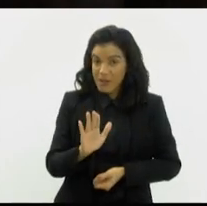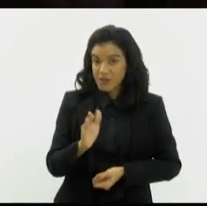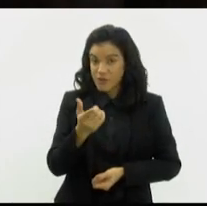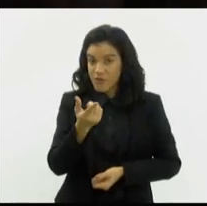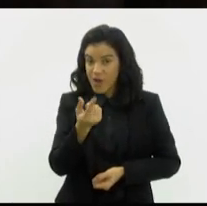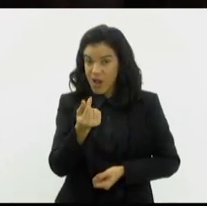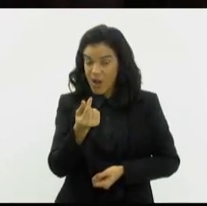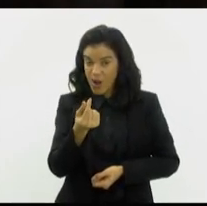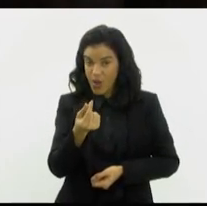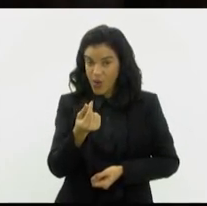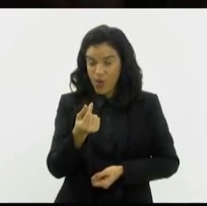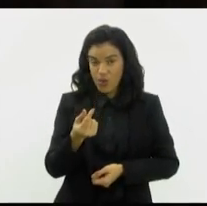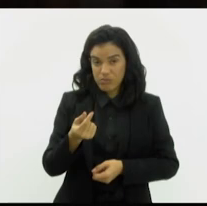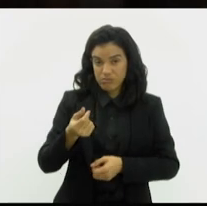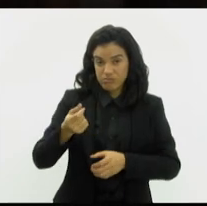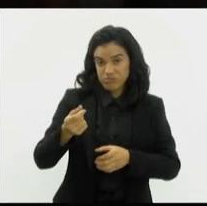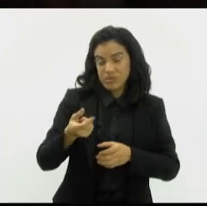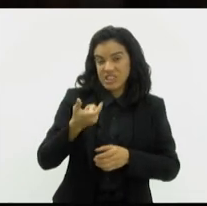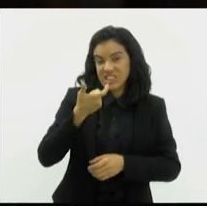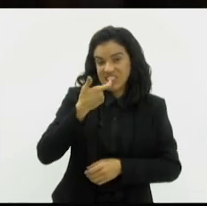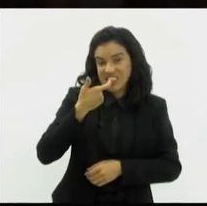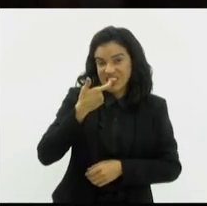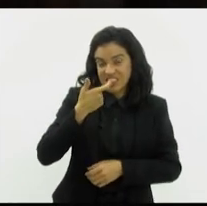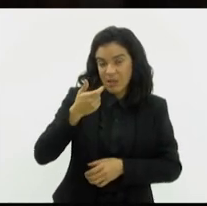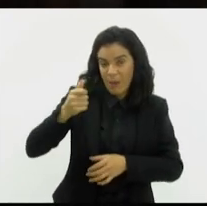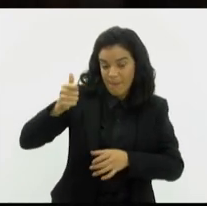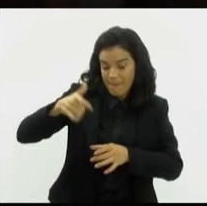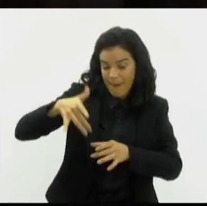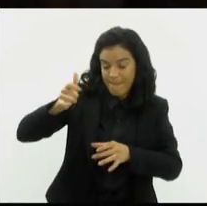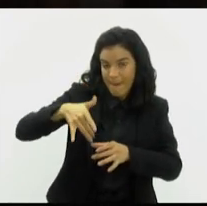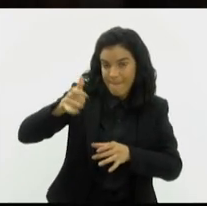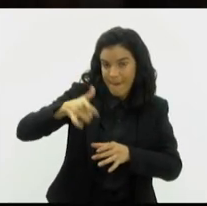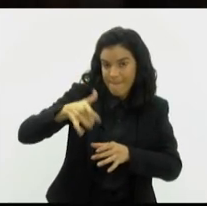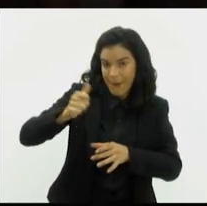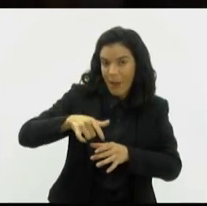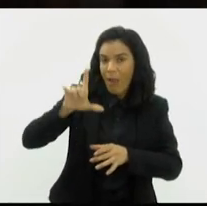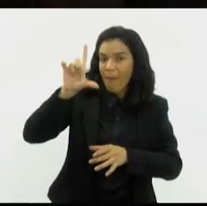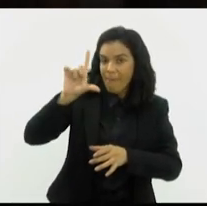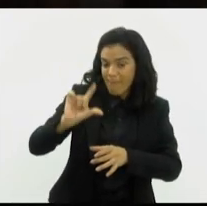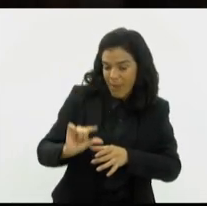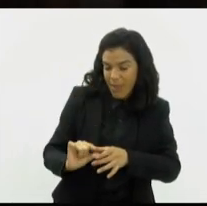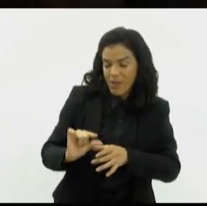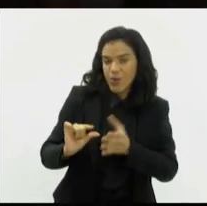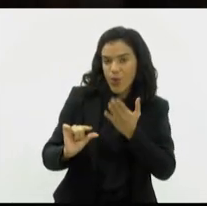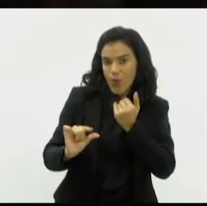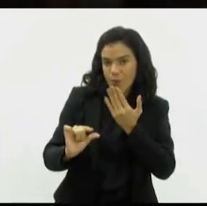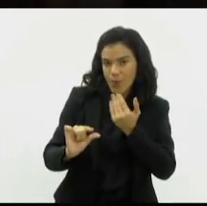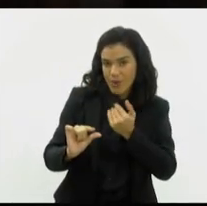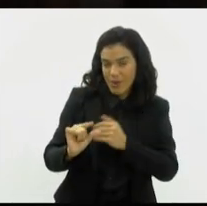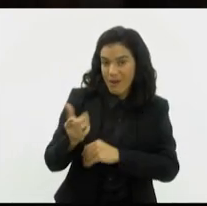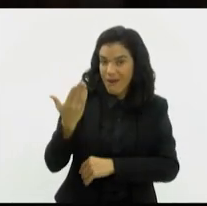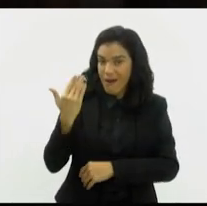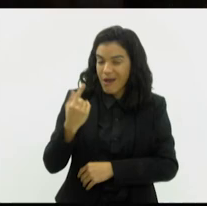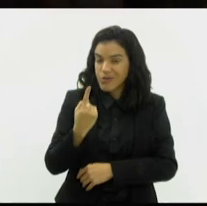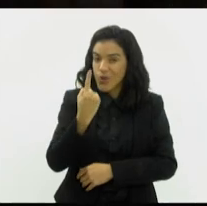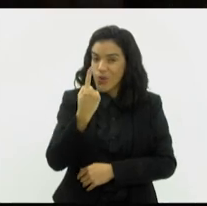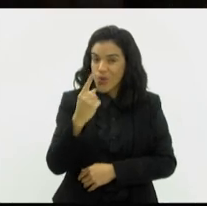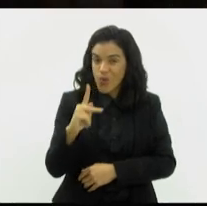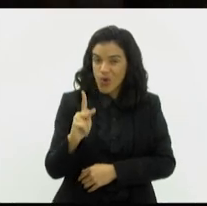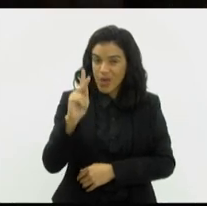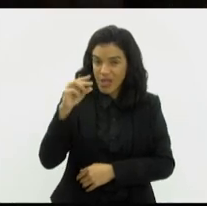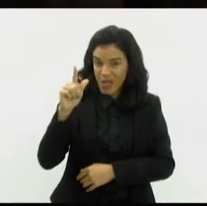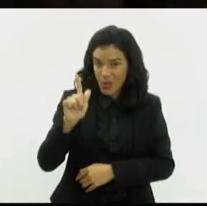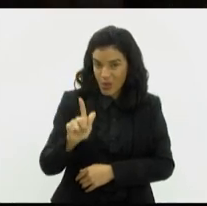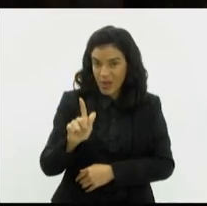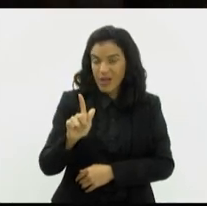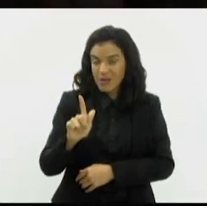hoje contêm menos comida, menos alimento em cada embalagem. A embalagem que era de 1 quilograma passou